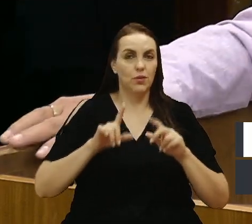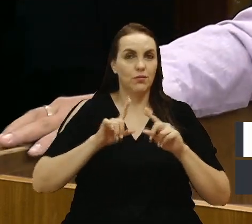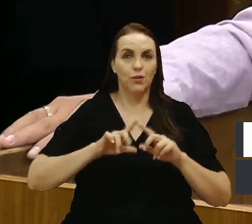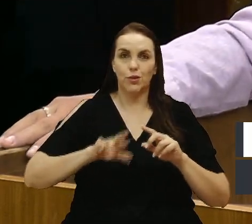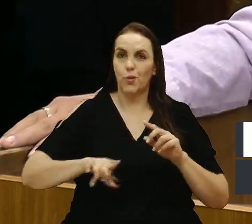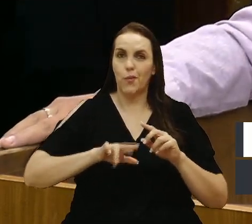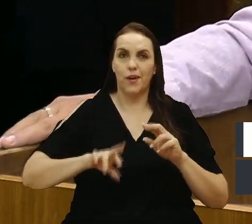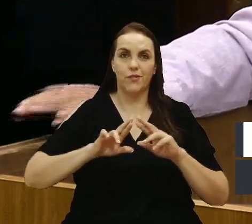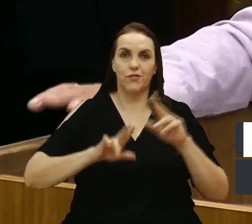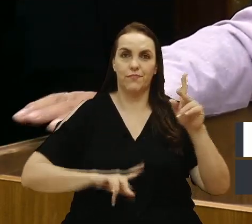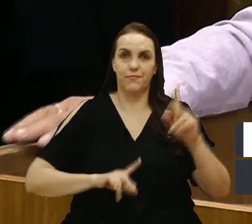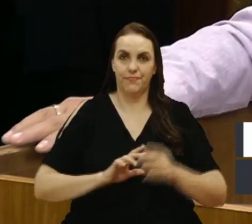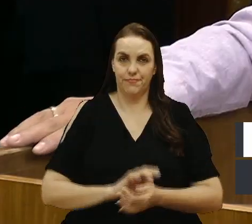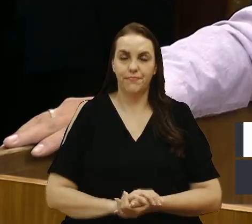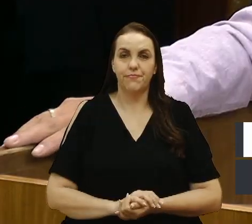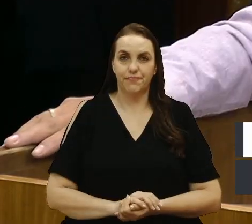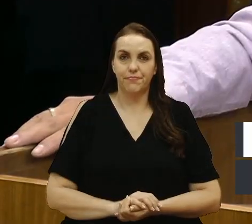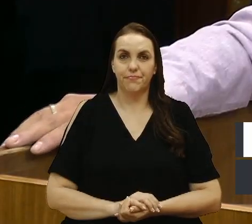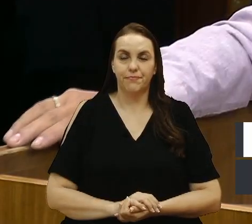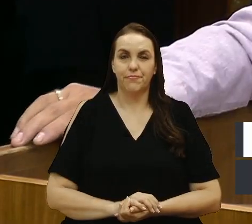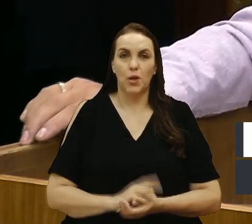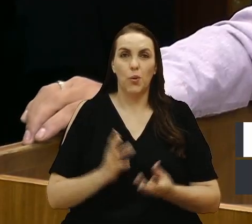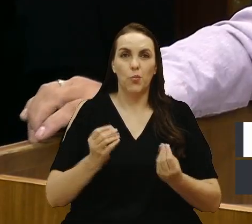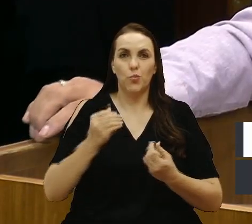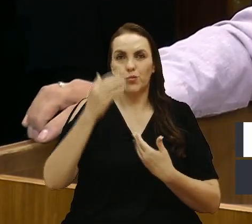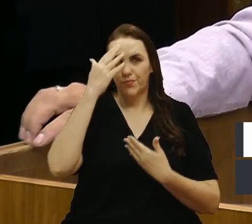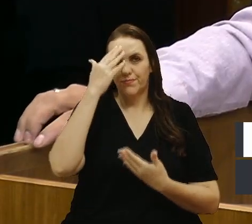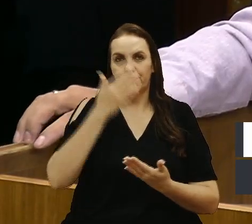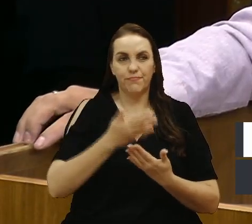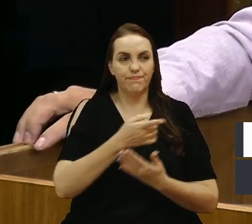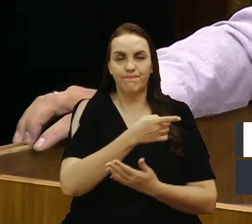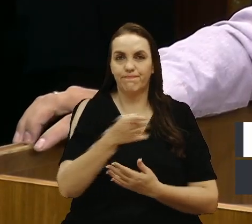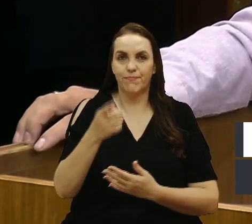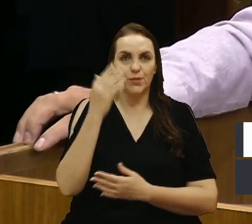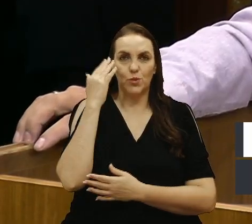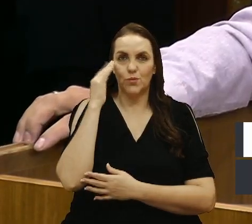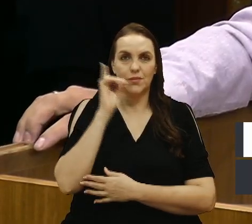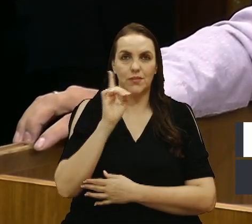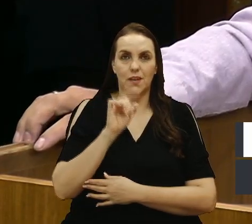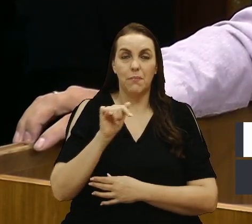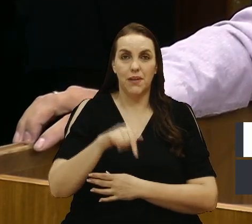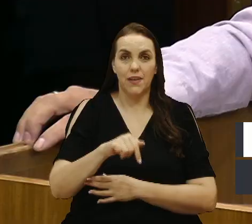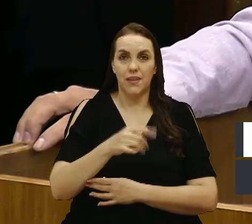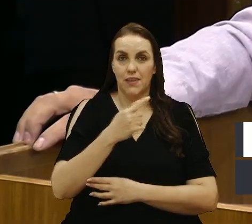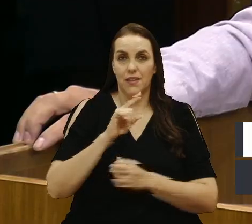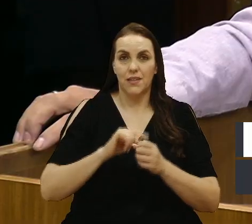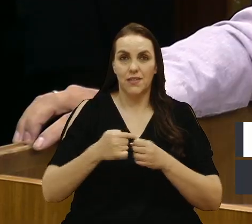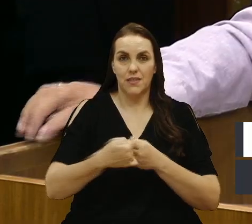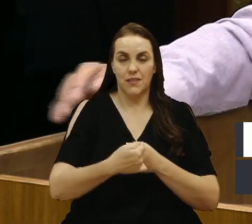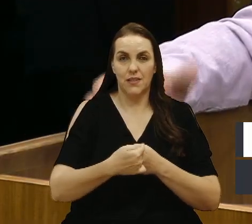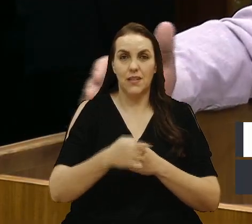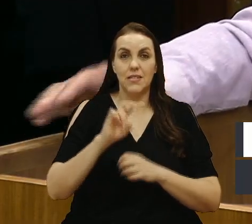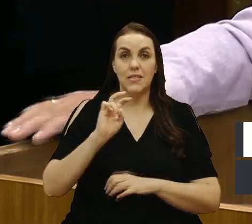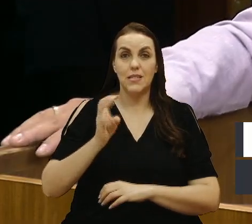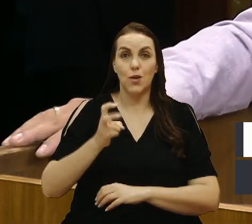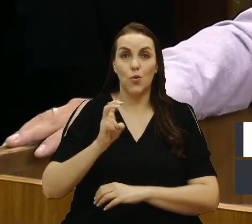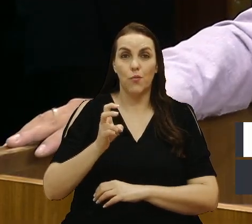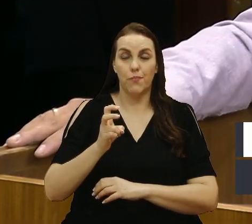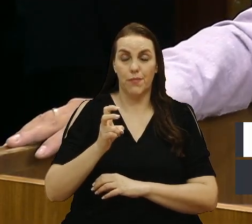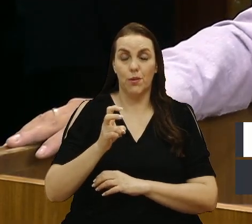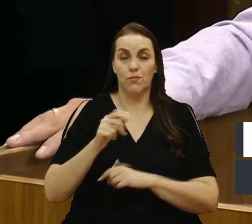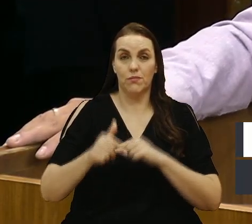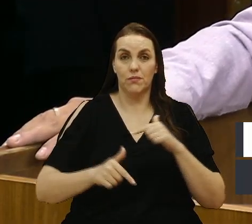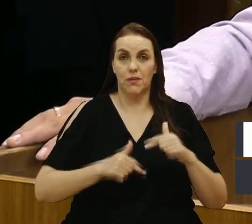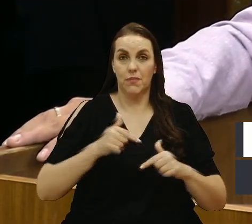Então, muitos aqui acreditam que não têm conhecimento, mas na nossa cidade, hoje, mais de 5 mil trabalhadores se